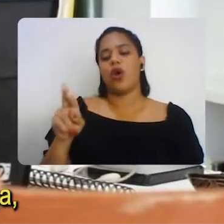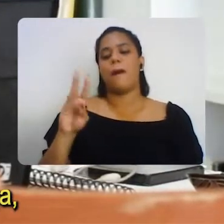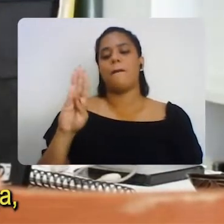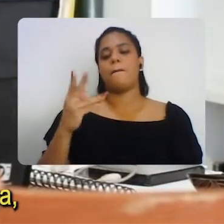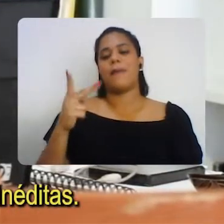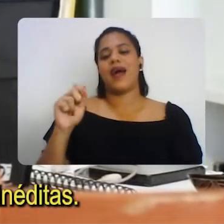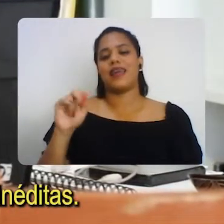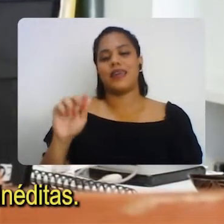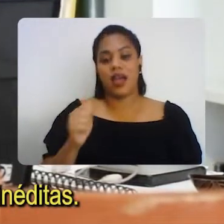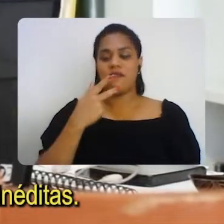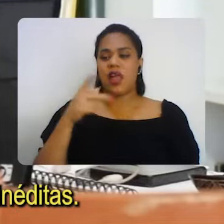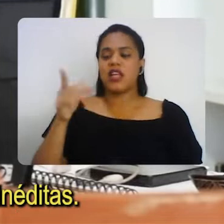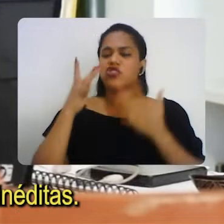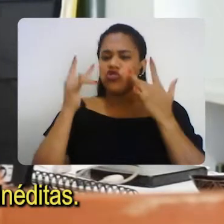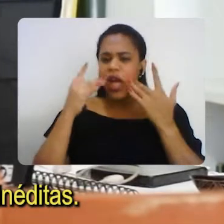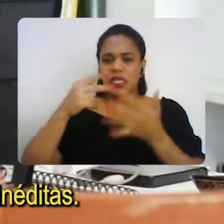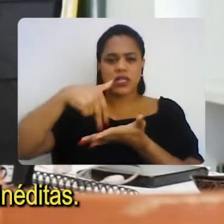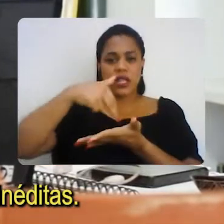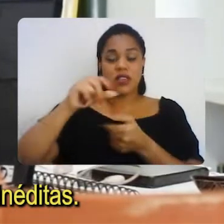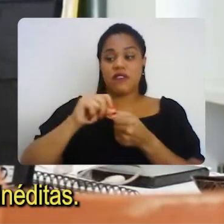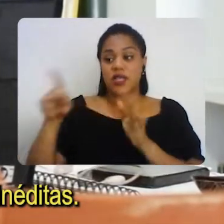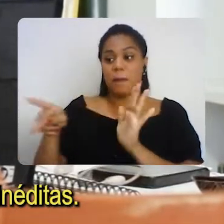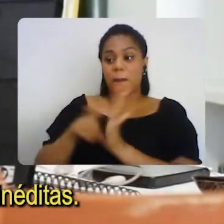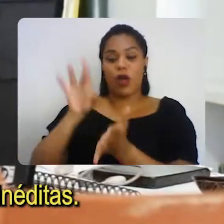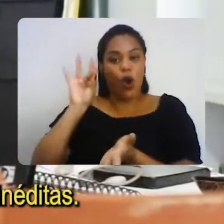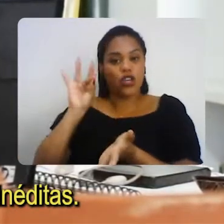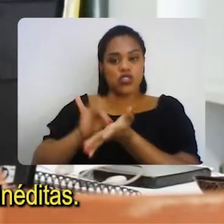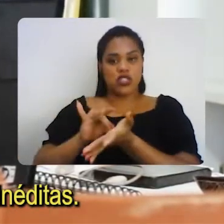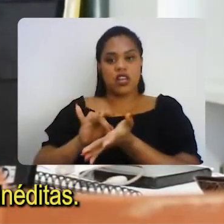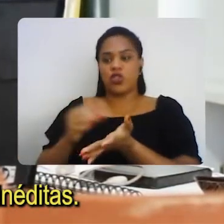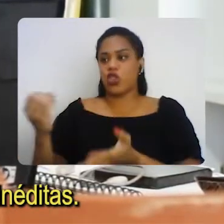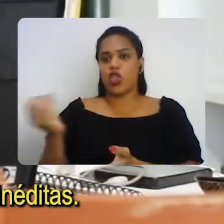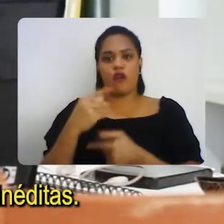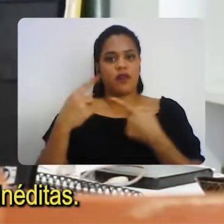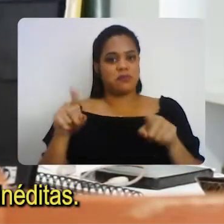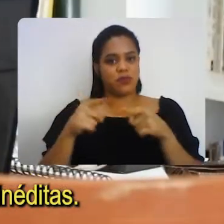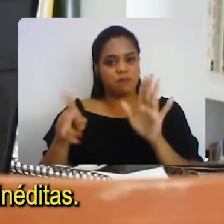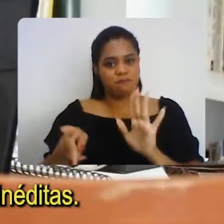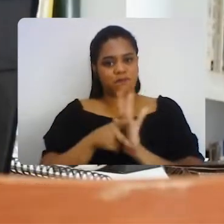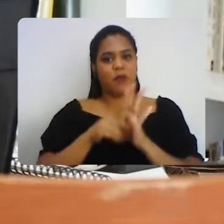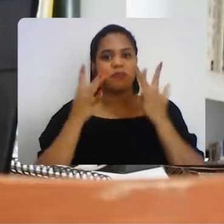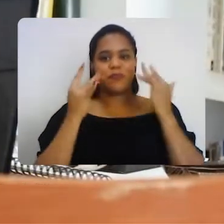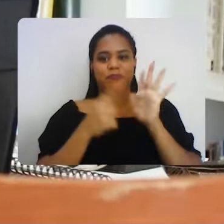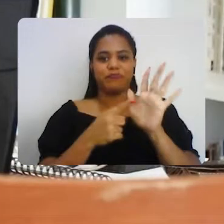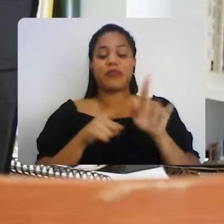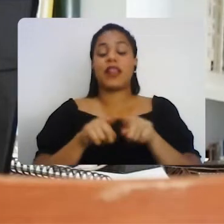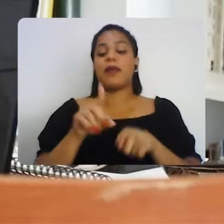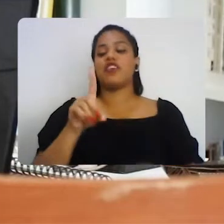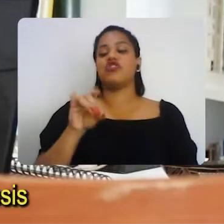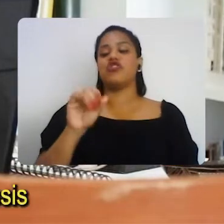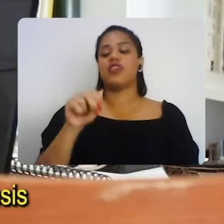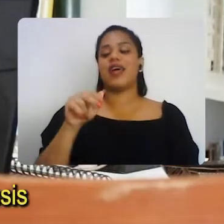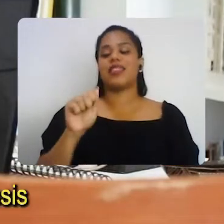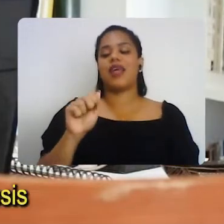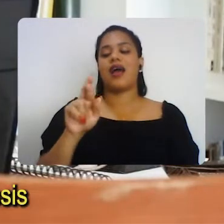teatro e dança, e eles fizeram uma trilha sonora original do espetáculo com composições inéditas. Tivemos também Diana